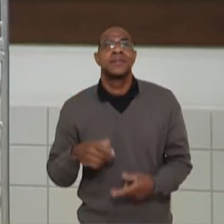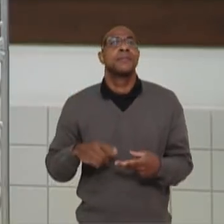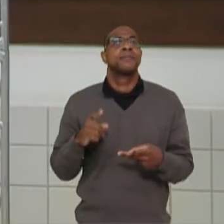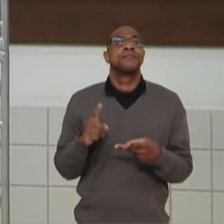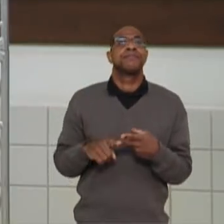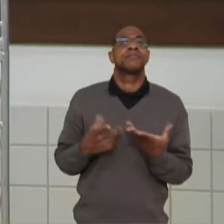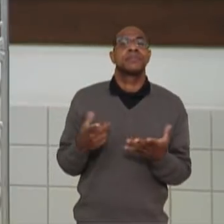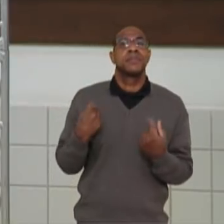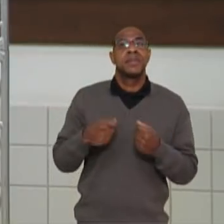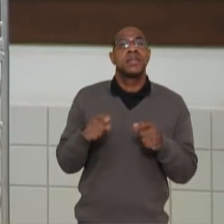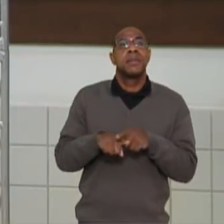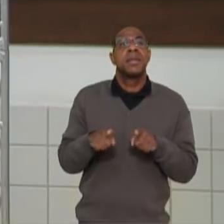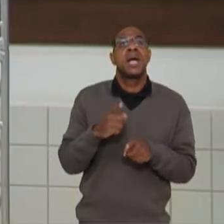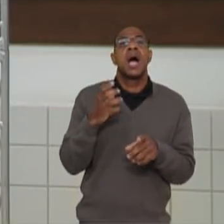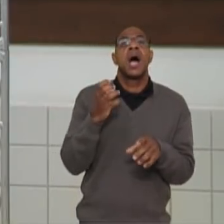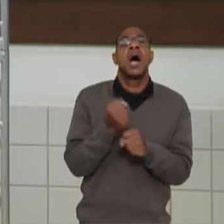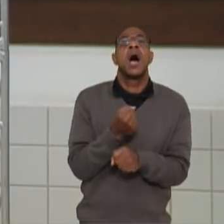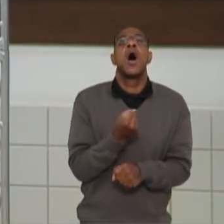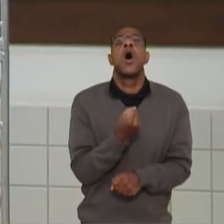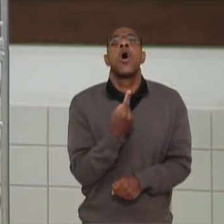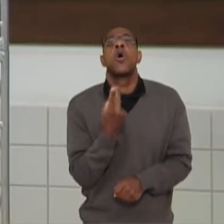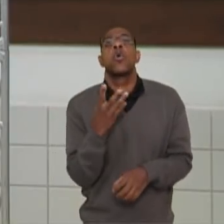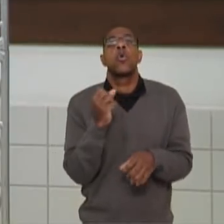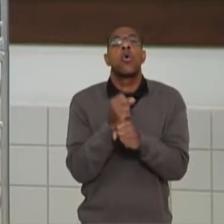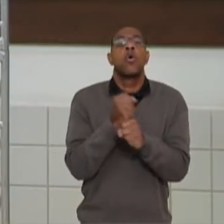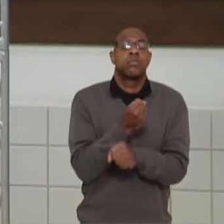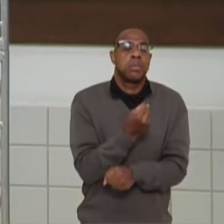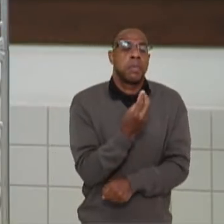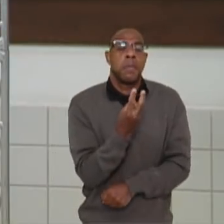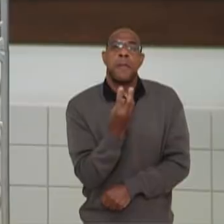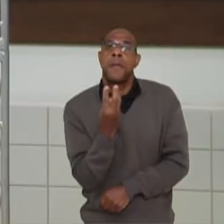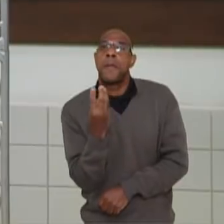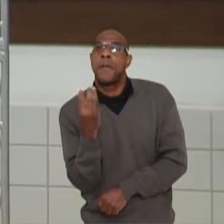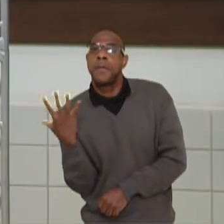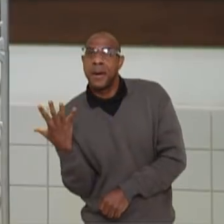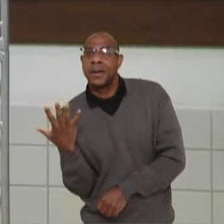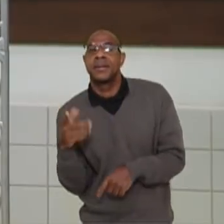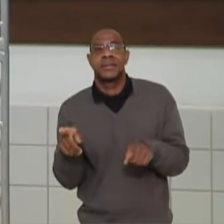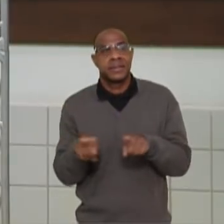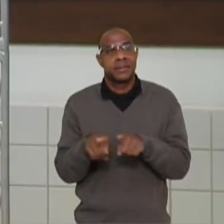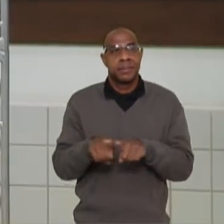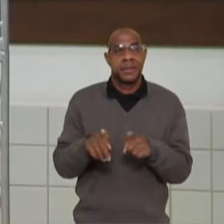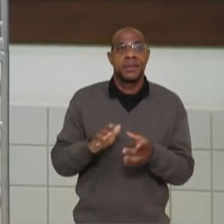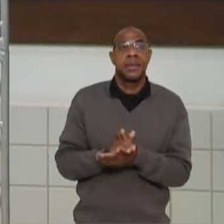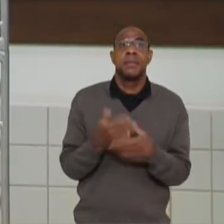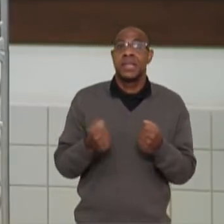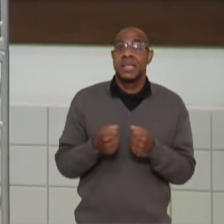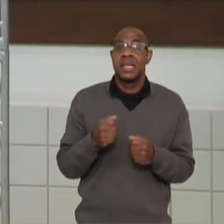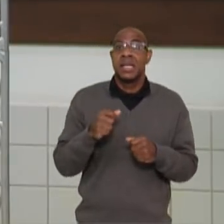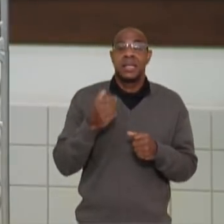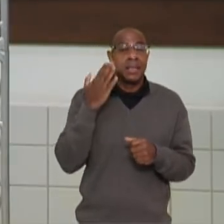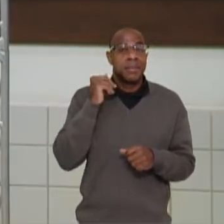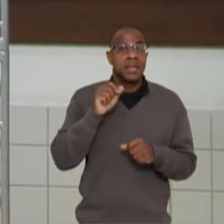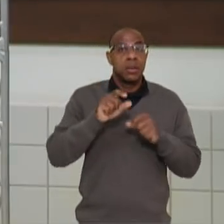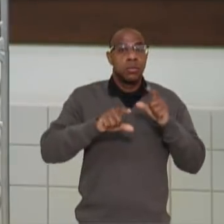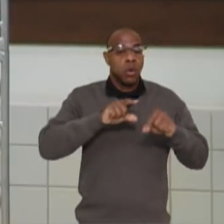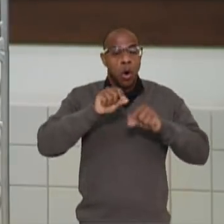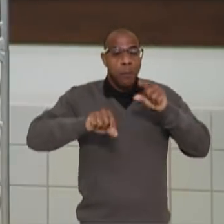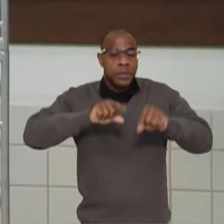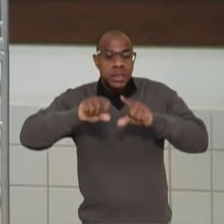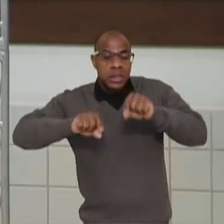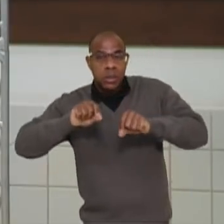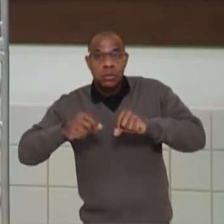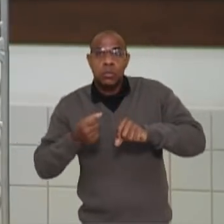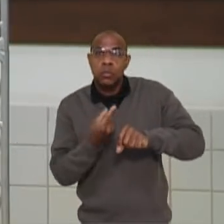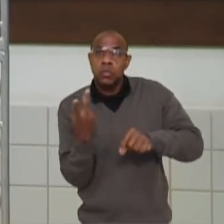usar essa contagem, usar esses processos de princípio multiplicativo para eu saber quantas opções totais eu tenho, certo?